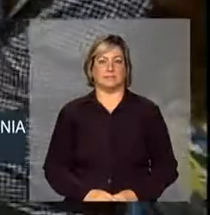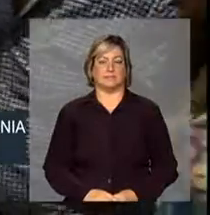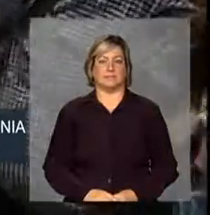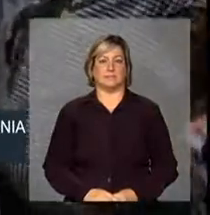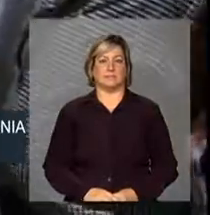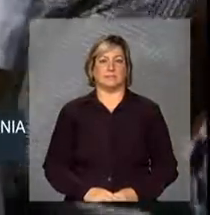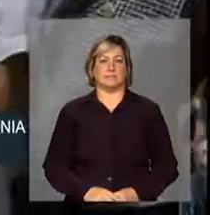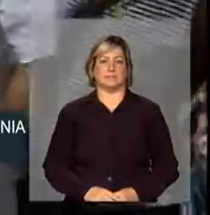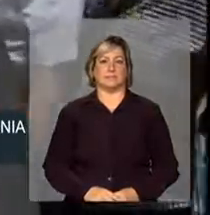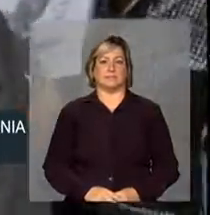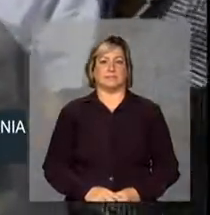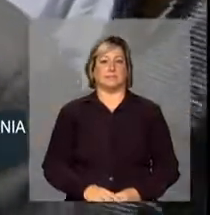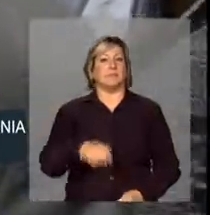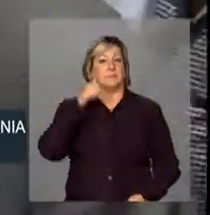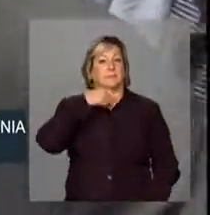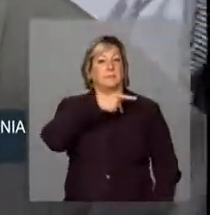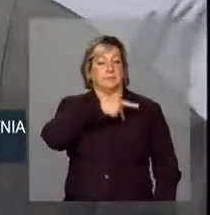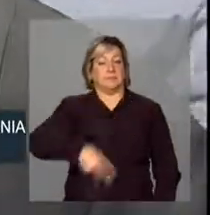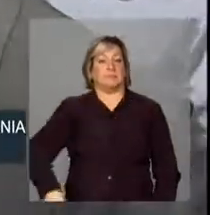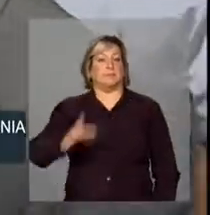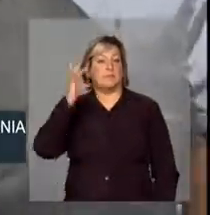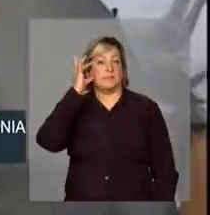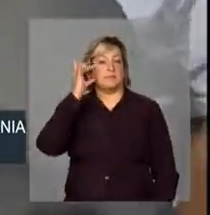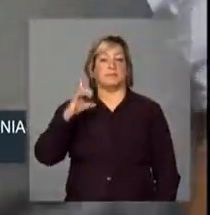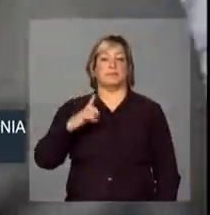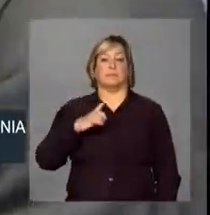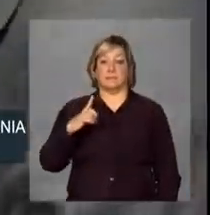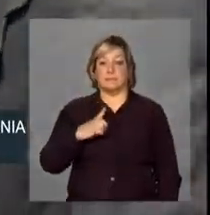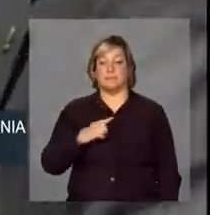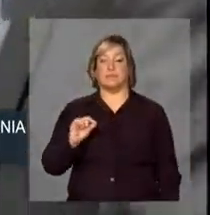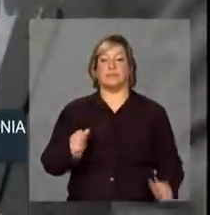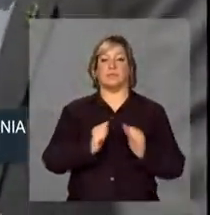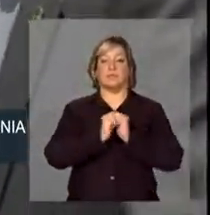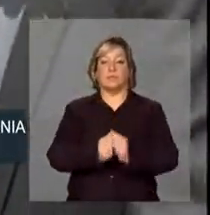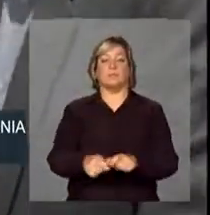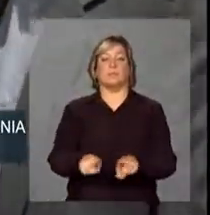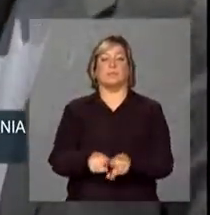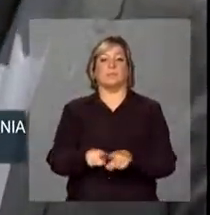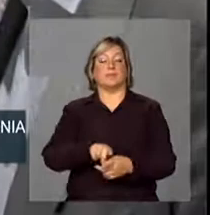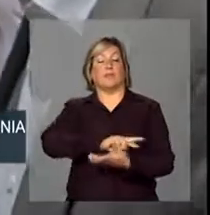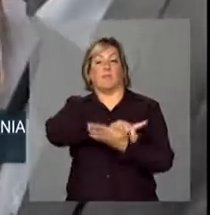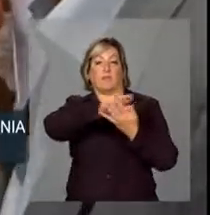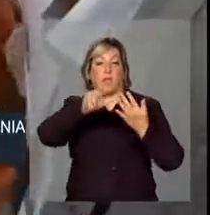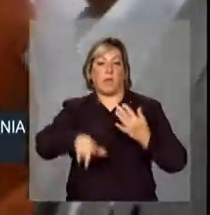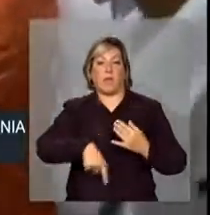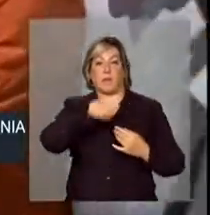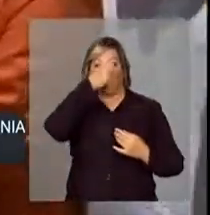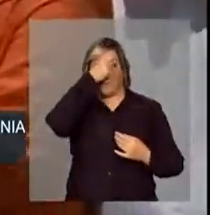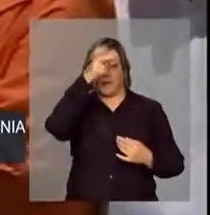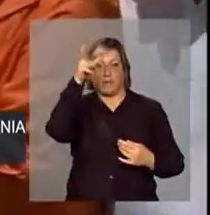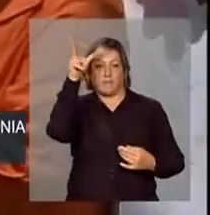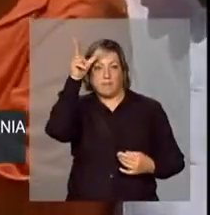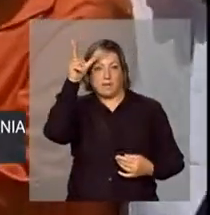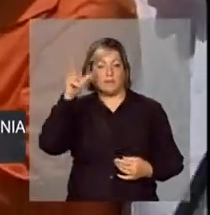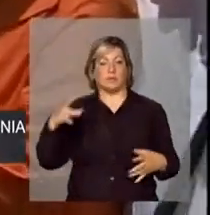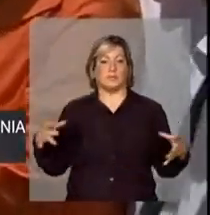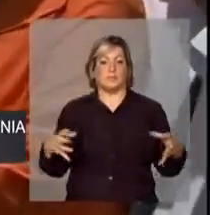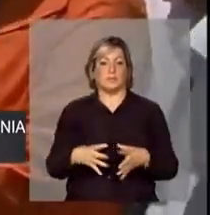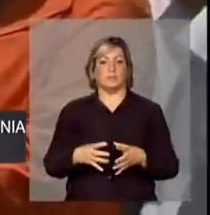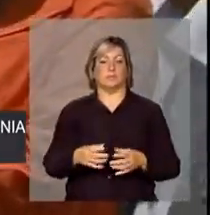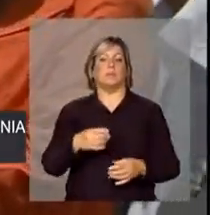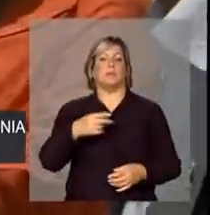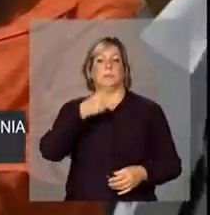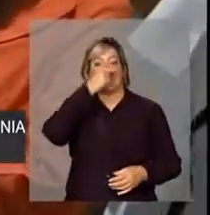Talhada presidenta Dilma Rousseff está acompanhada também de vários prefeitos são